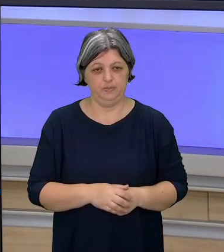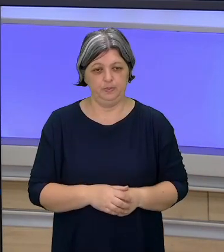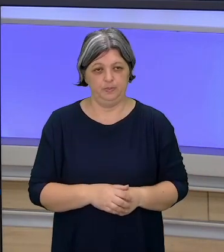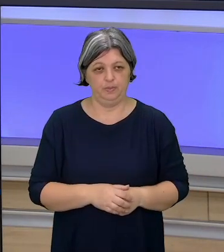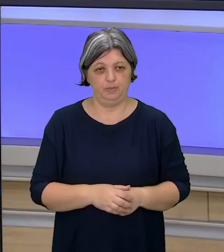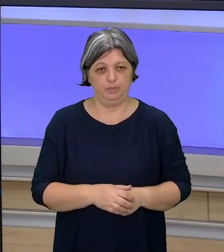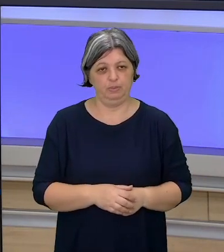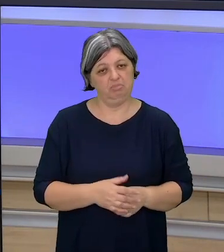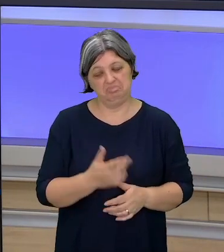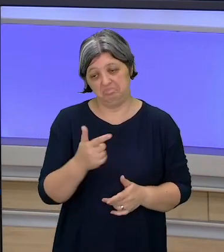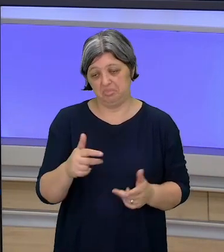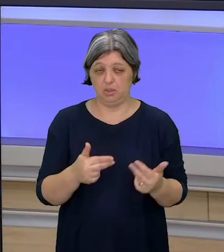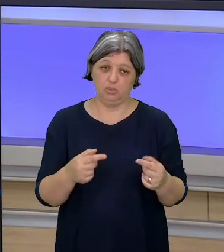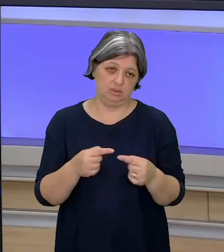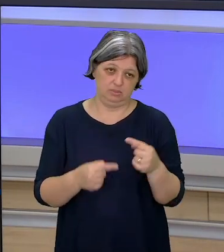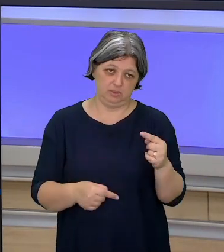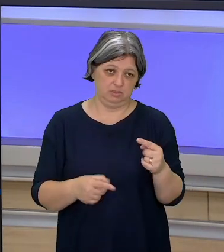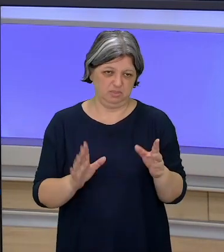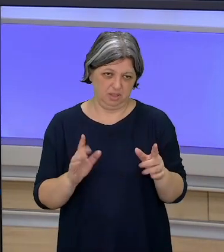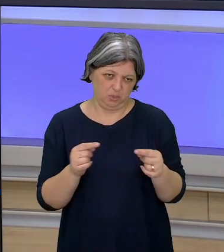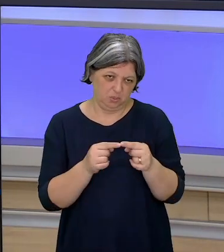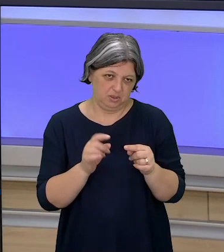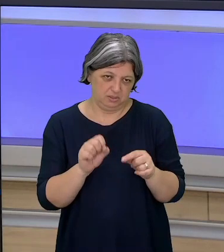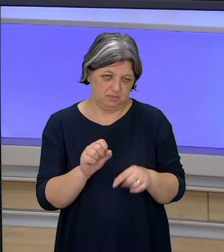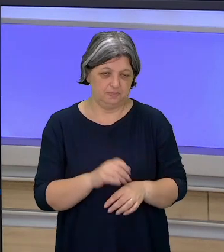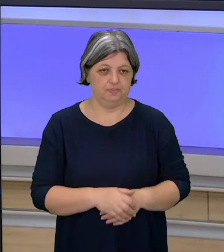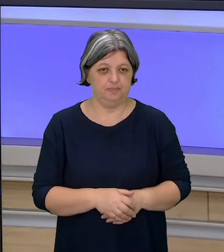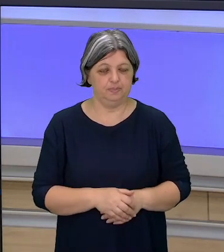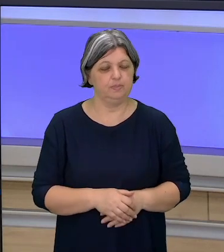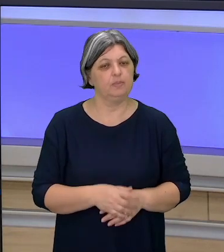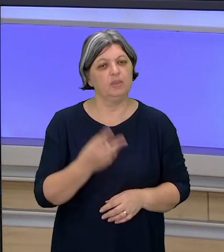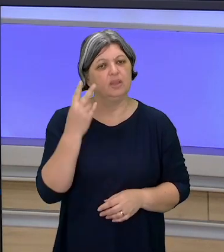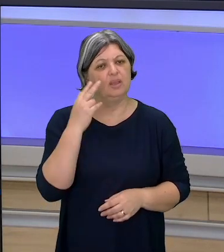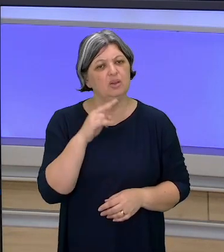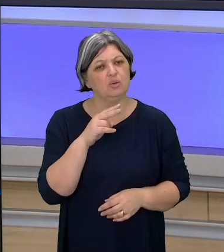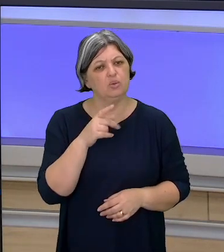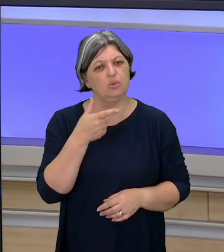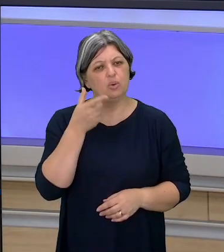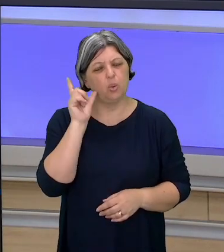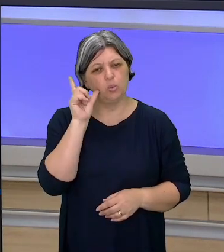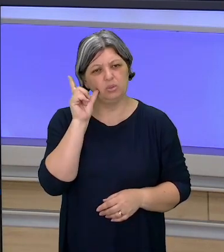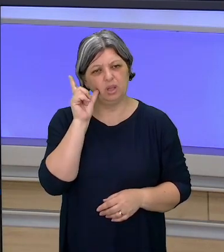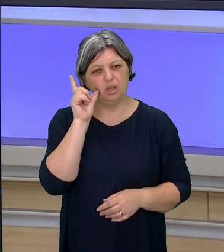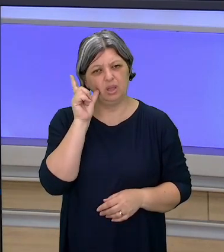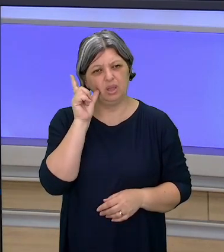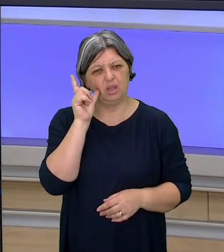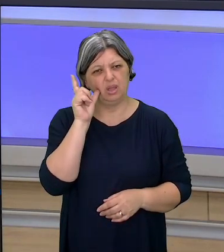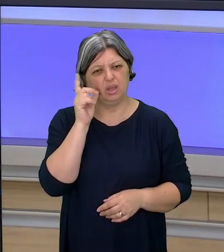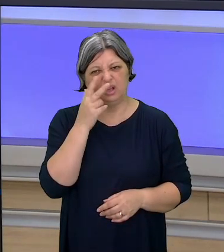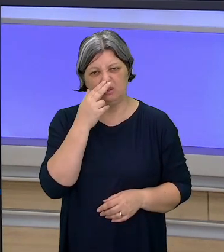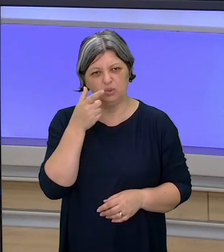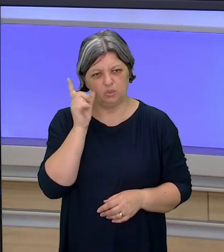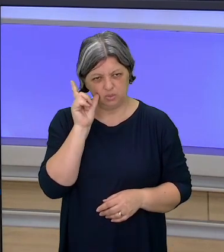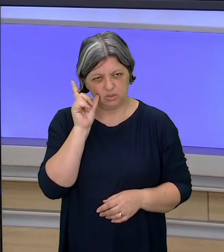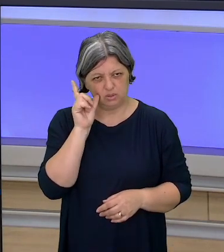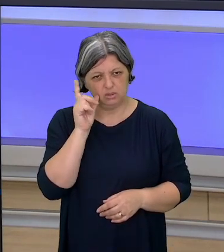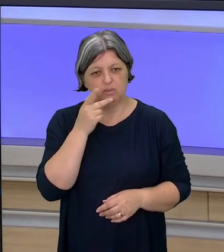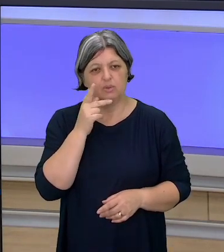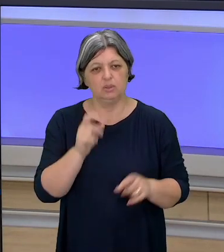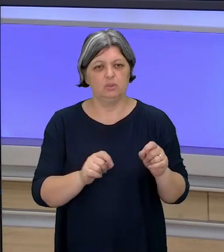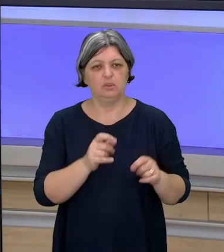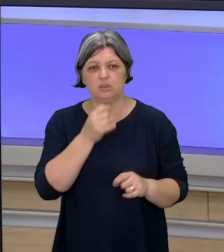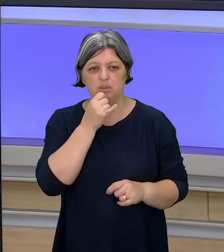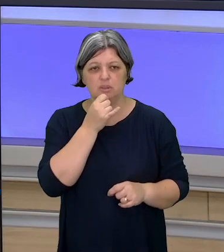nada a ver, mas tudo a ver. Eu vi ontem, acho que foi ontem, falando que, por